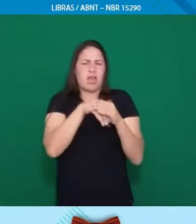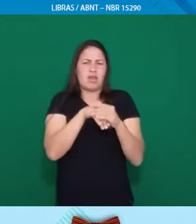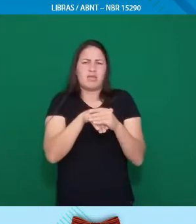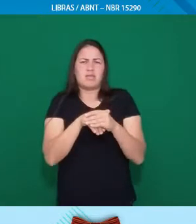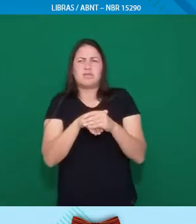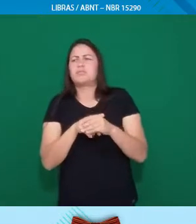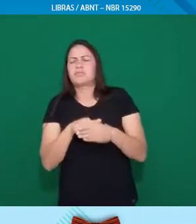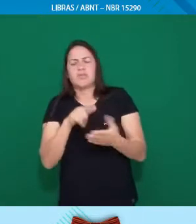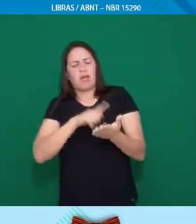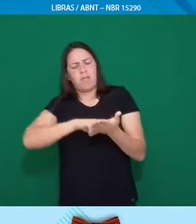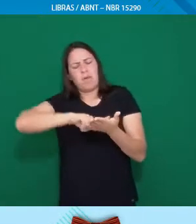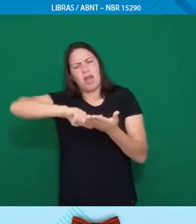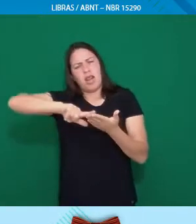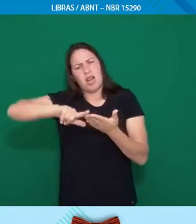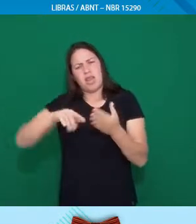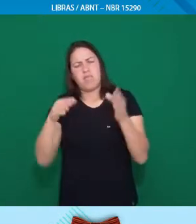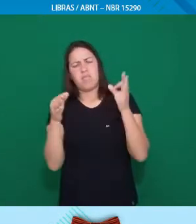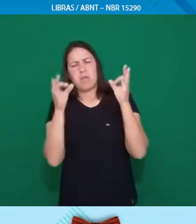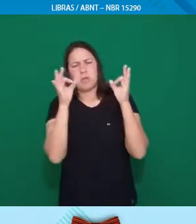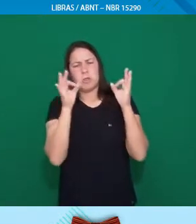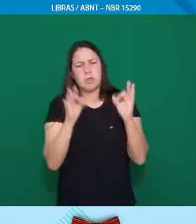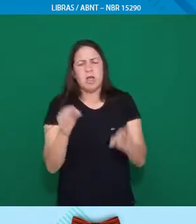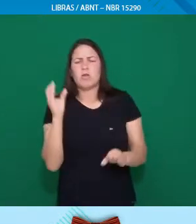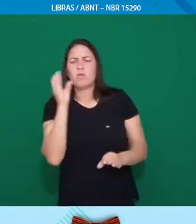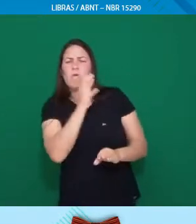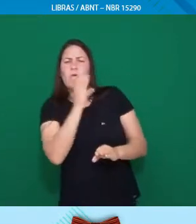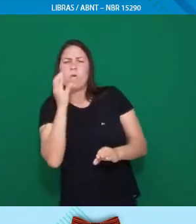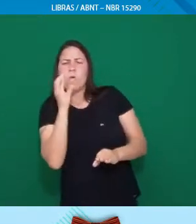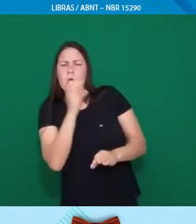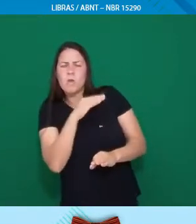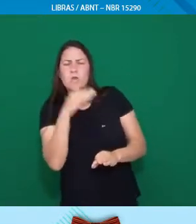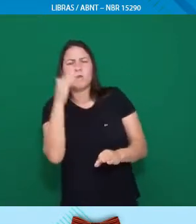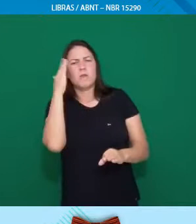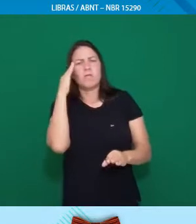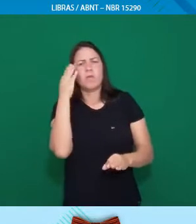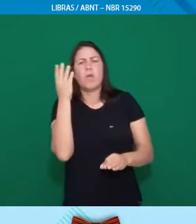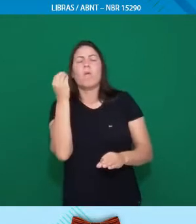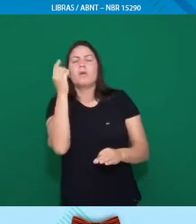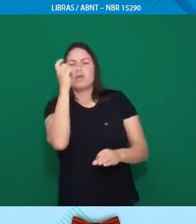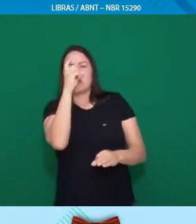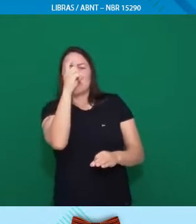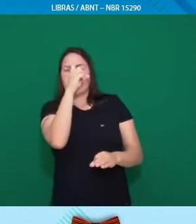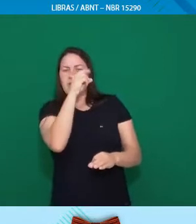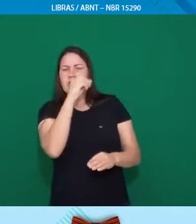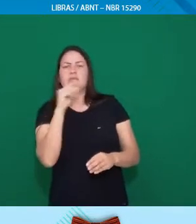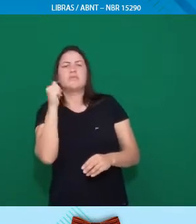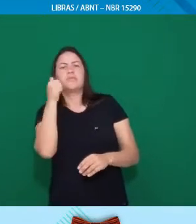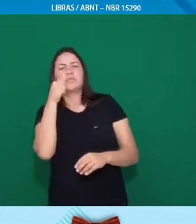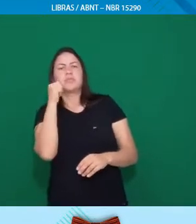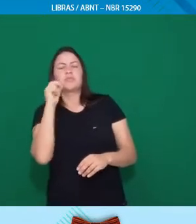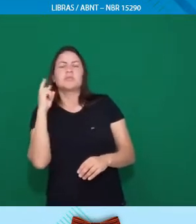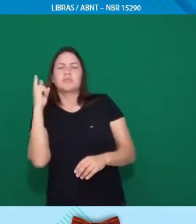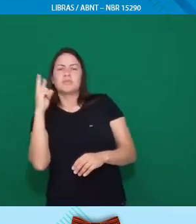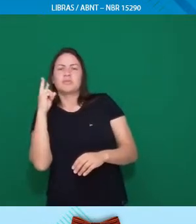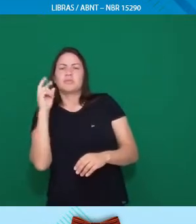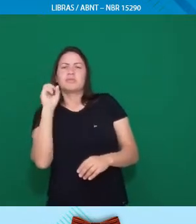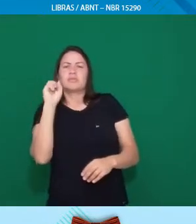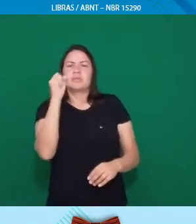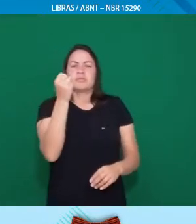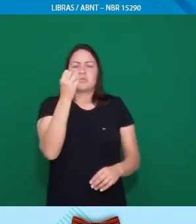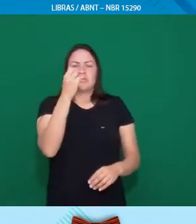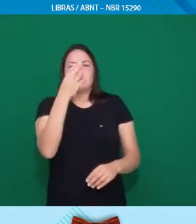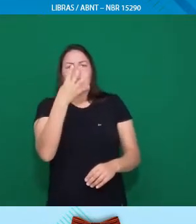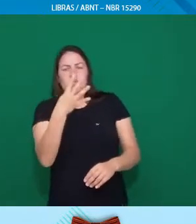campanha sei que você fez uma campanha limpa uma campanha corrida né a gente sabe como que é difícil e para vereador ainda mais com